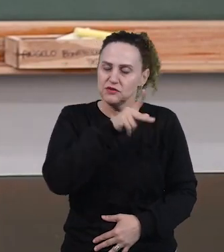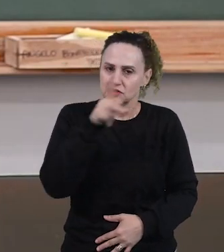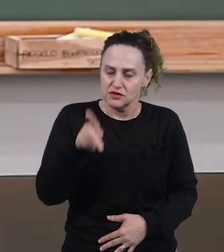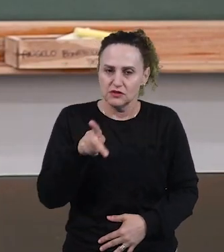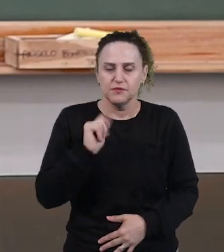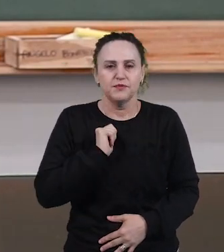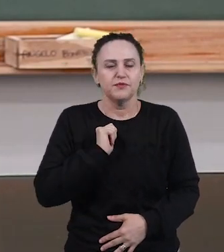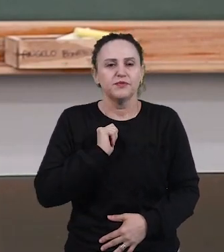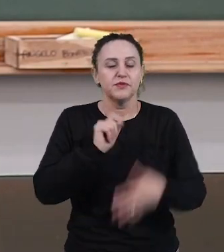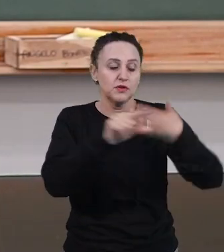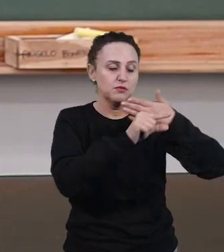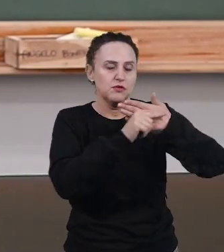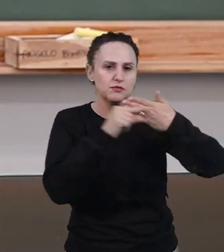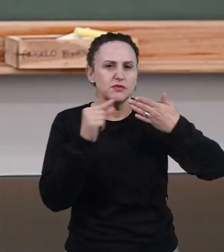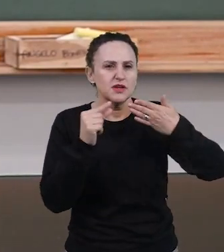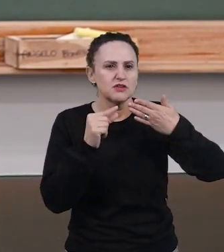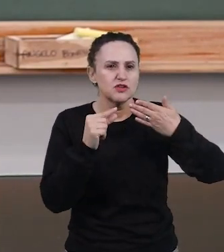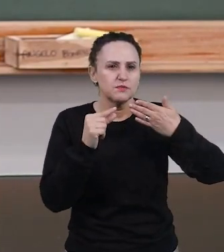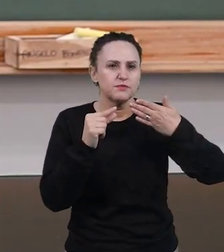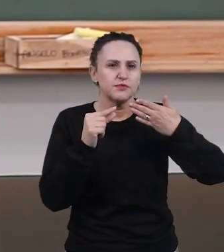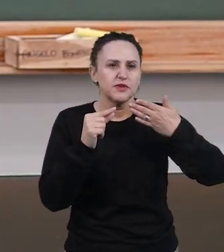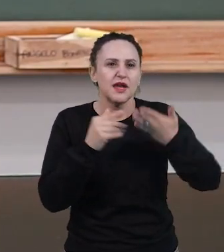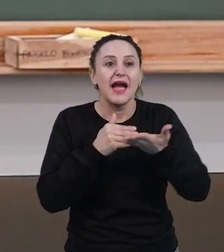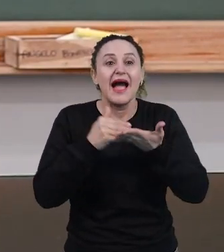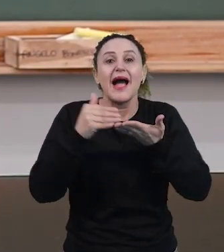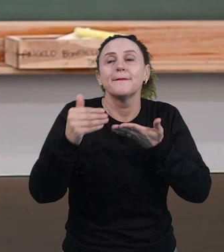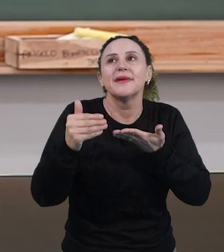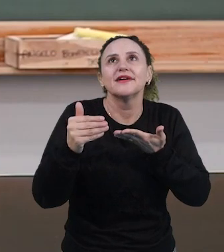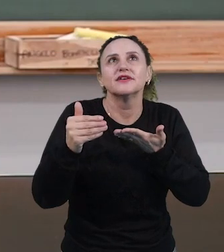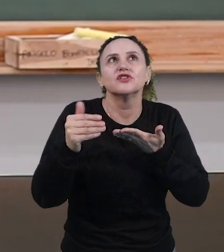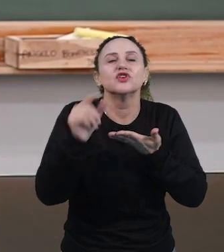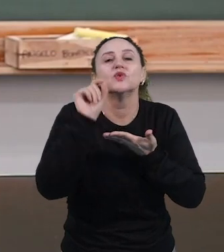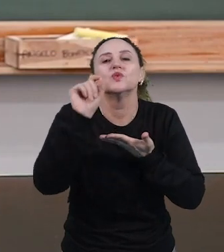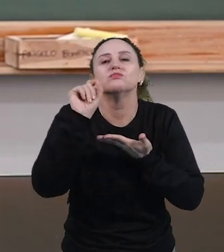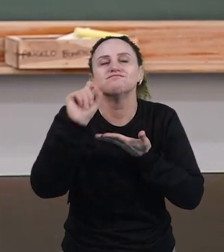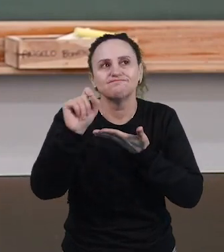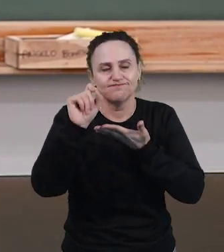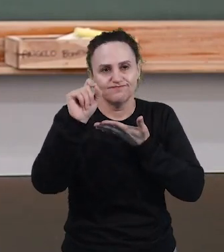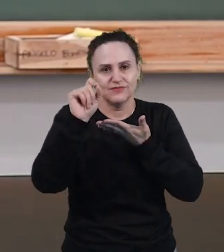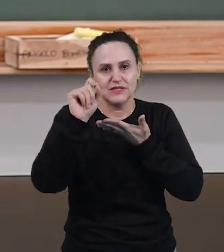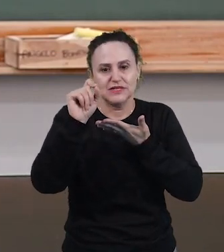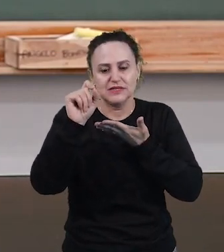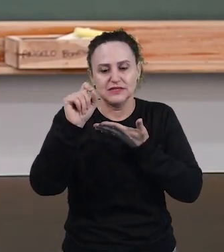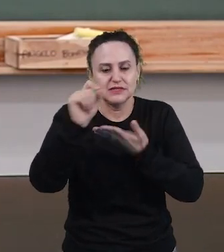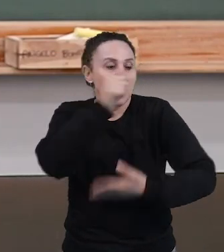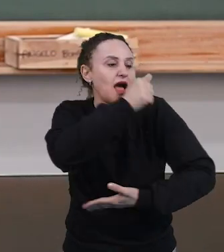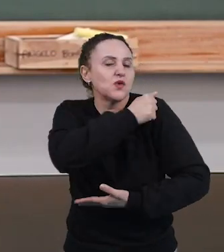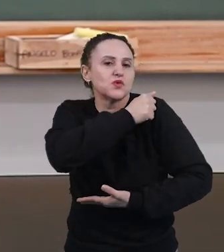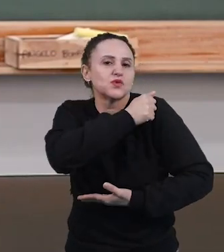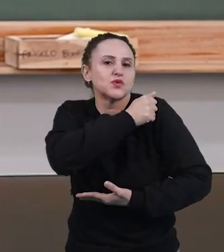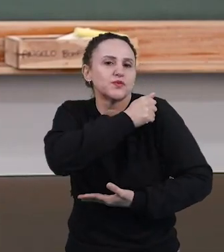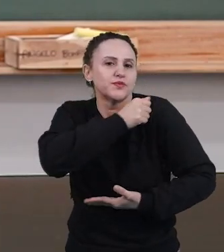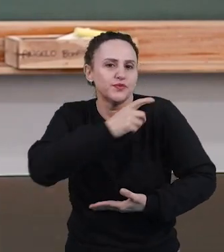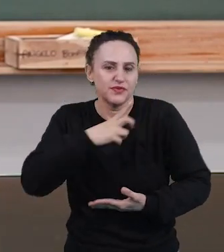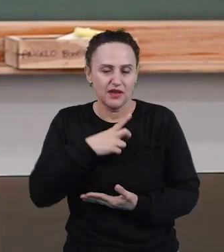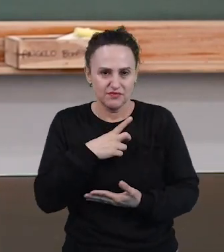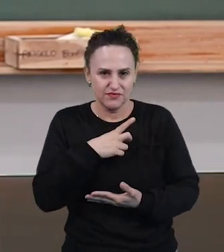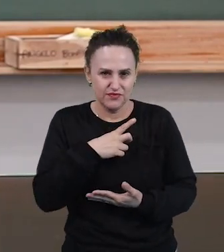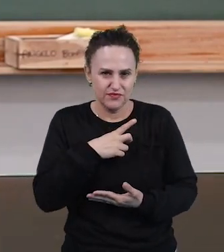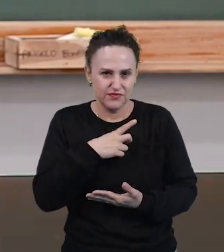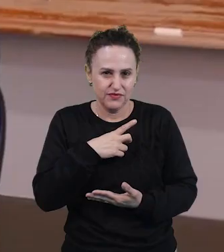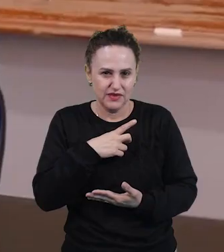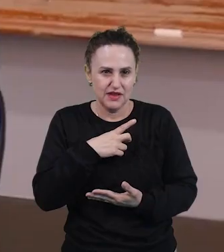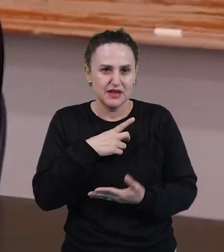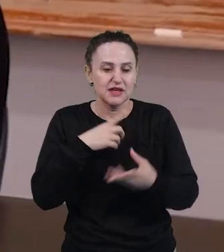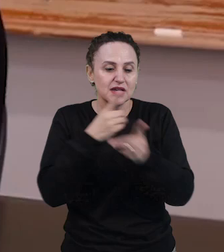Para o Piaget, o professor deve trabalhar a partir do que o estudante traz, né? realizando problematização para que ele encontre